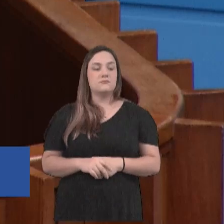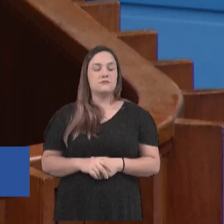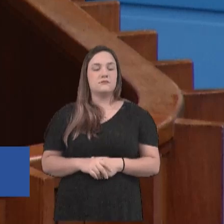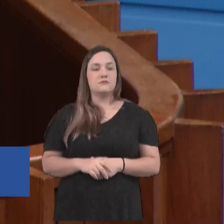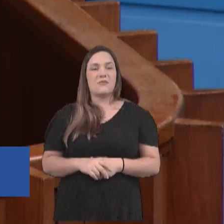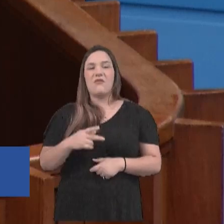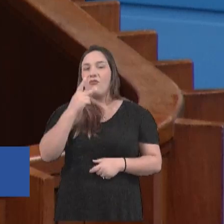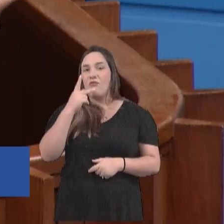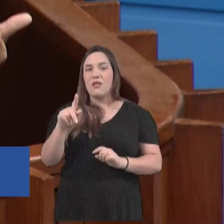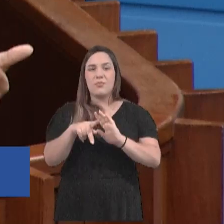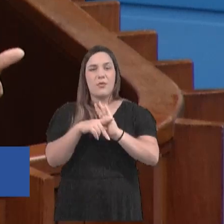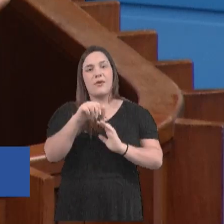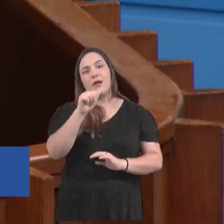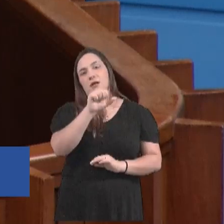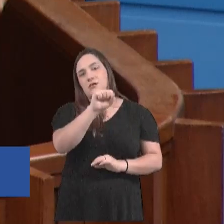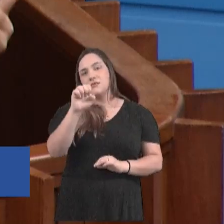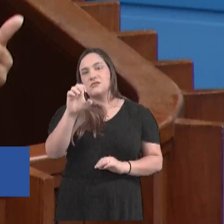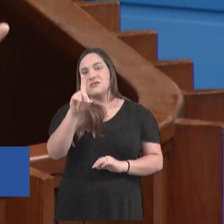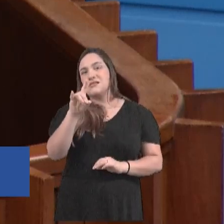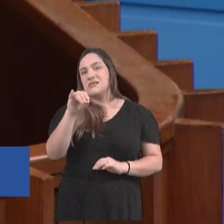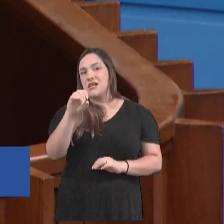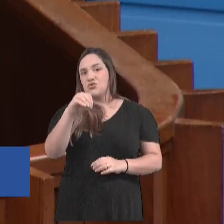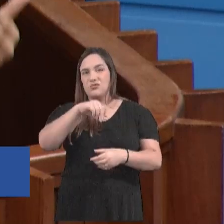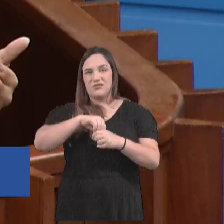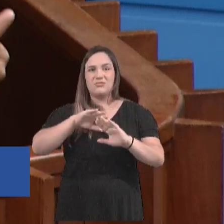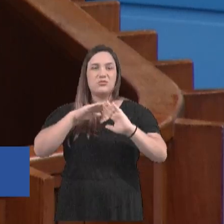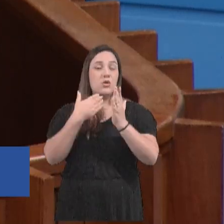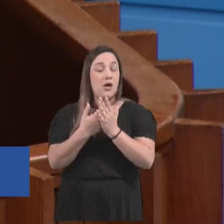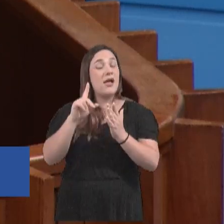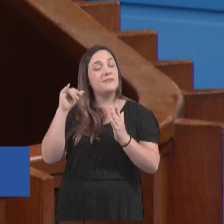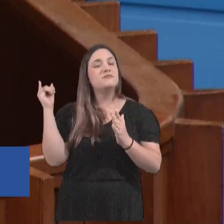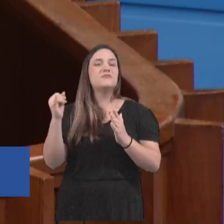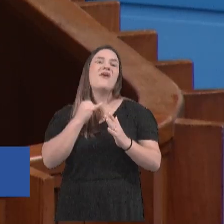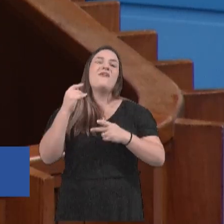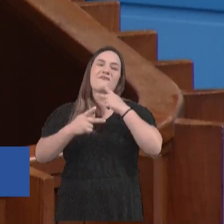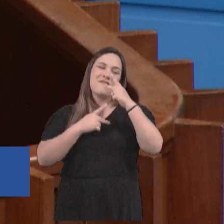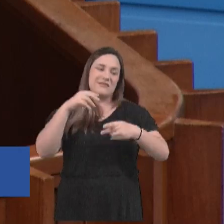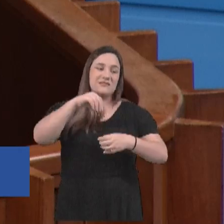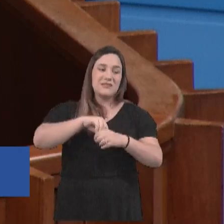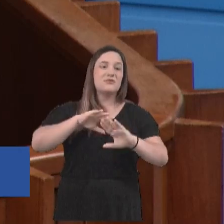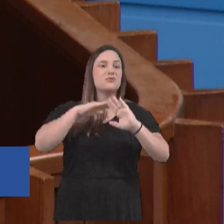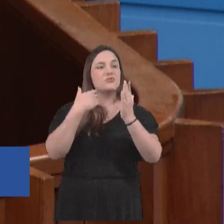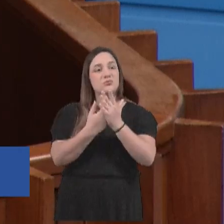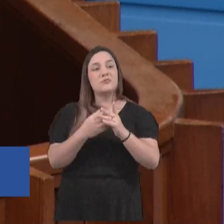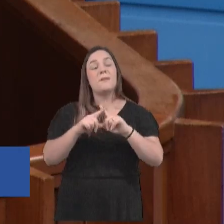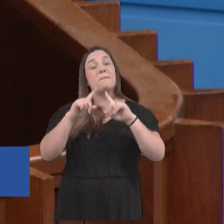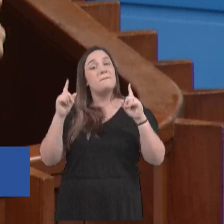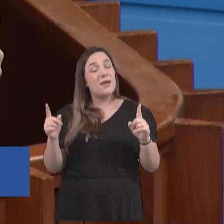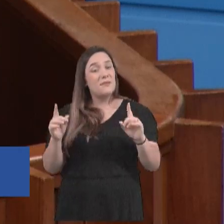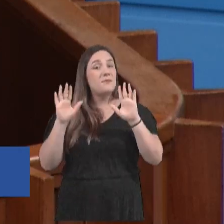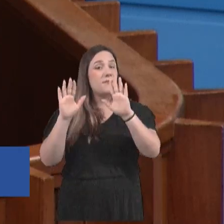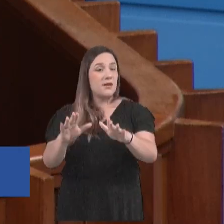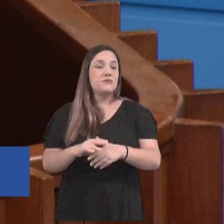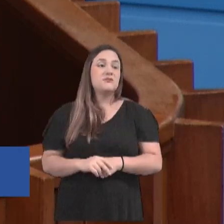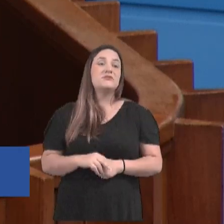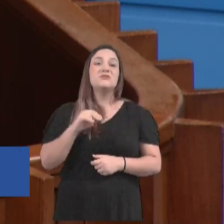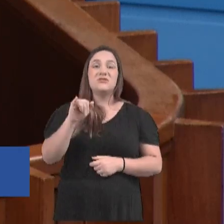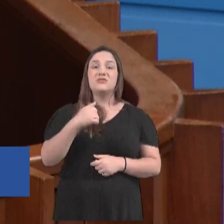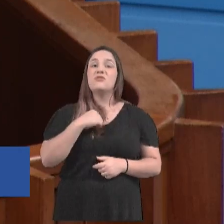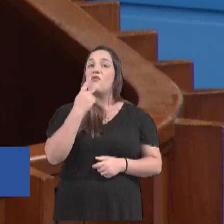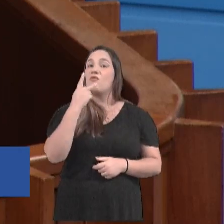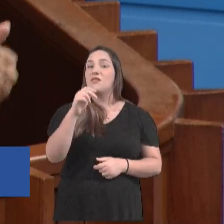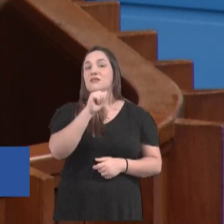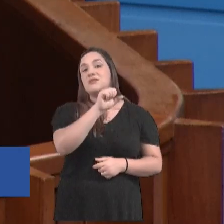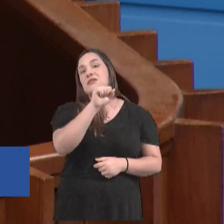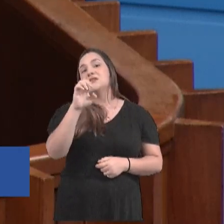nas escolas. É importante que a gente faça esse debate lá nas escolas, mas falar sobre assédio significa a